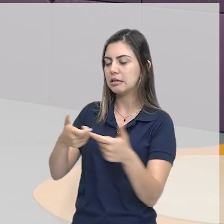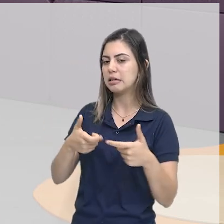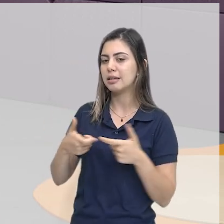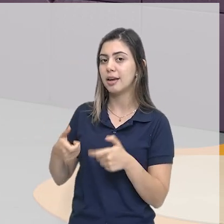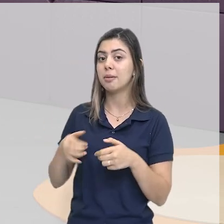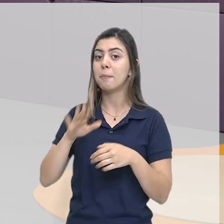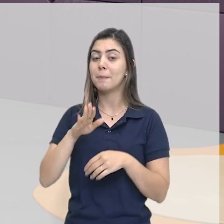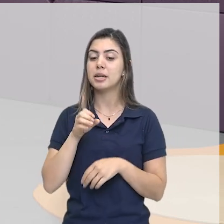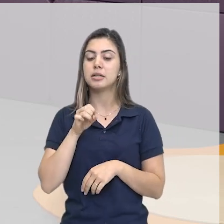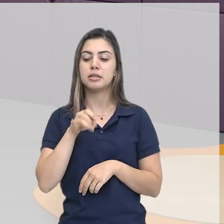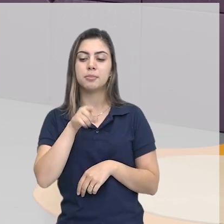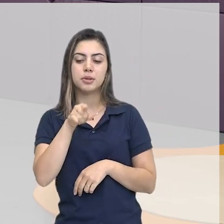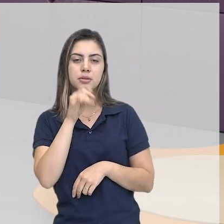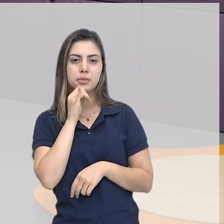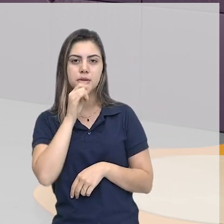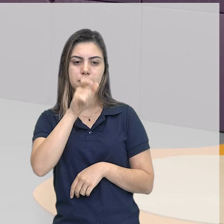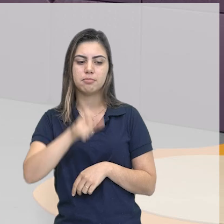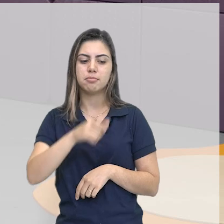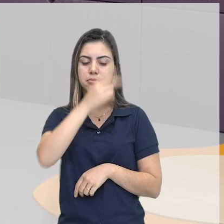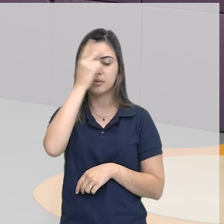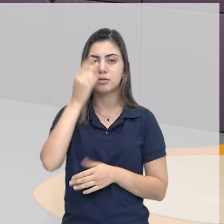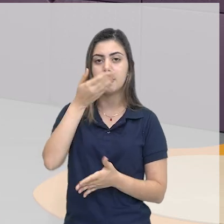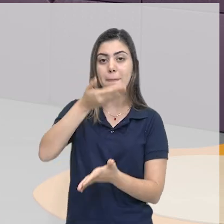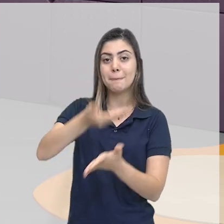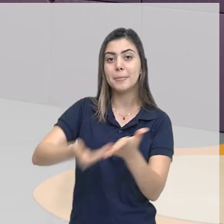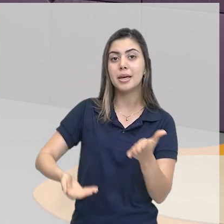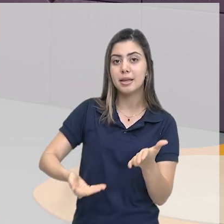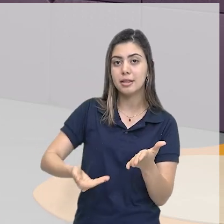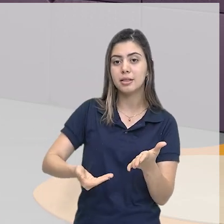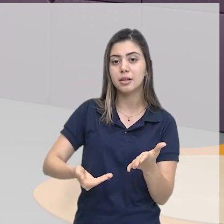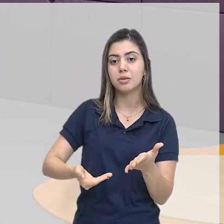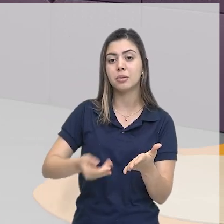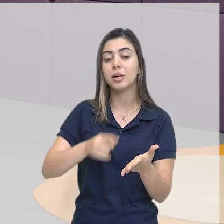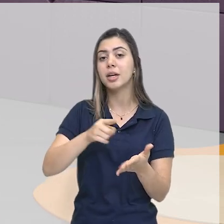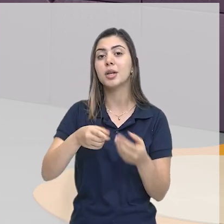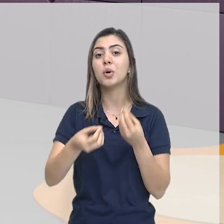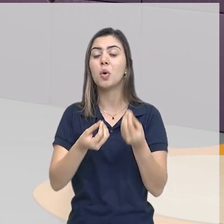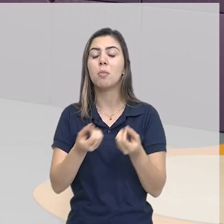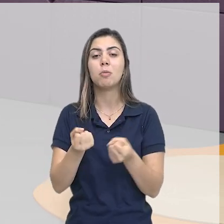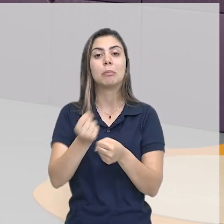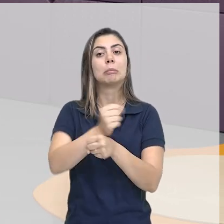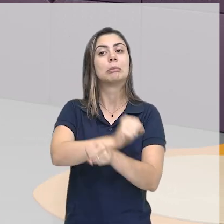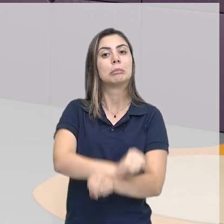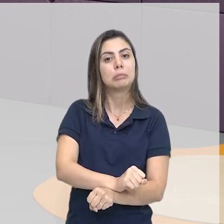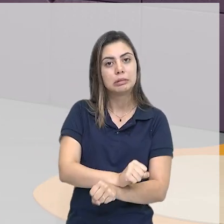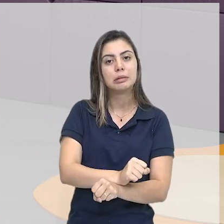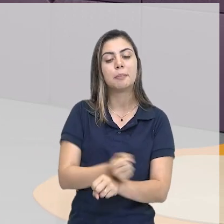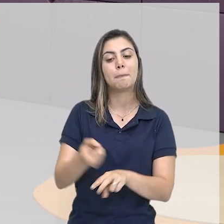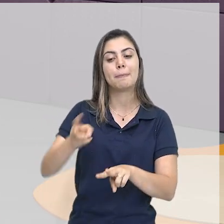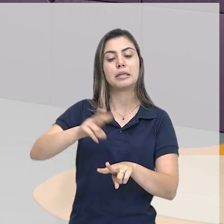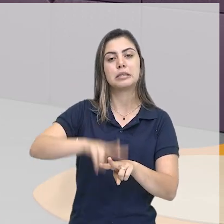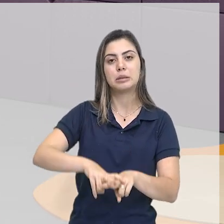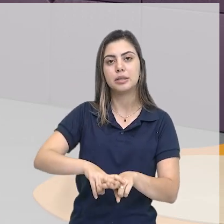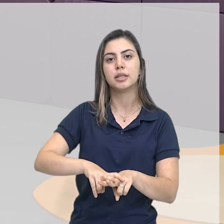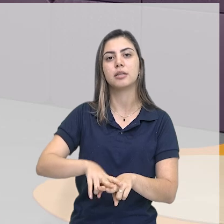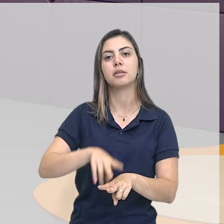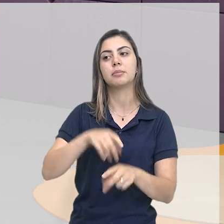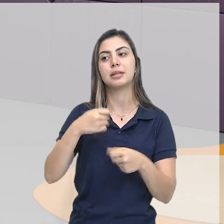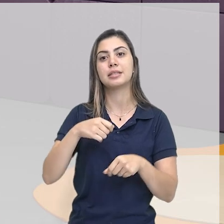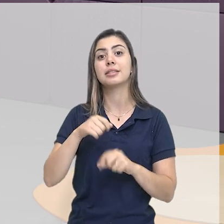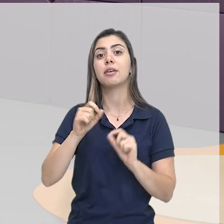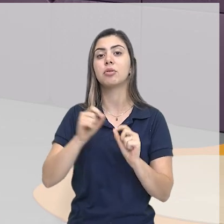em alguns casos, conseguiam, né, torná-lo prisioneiro e exigiam um resgate